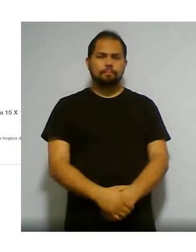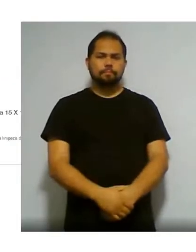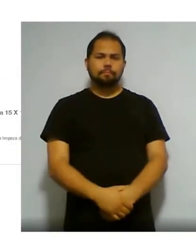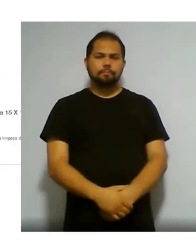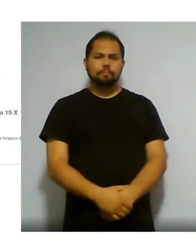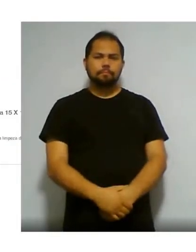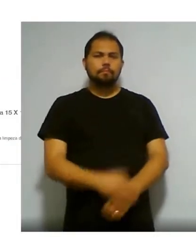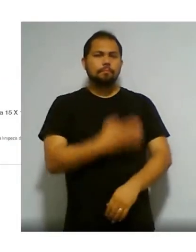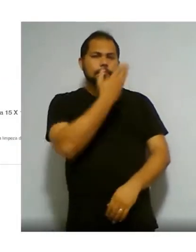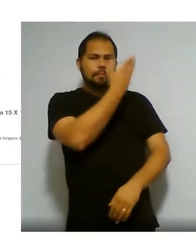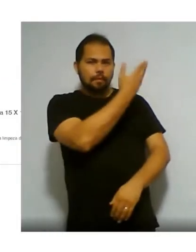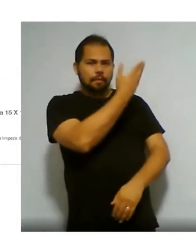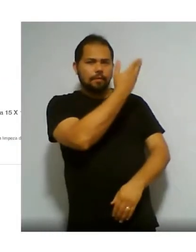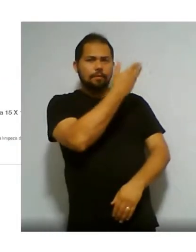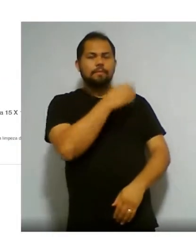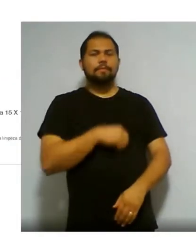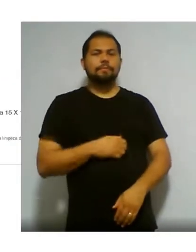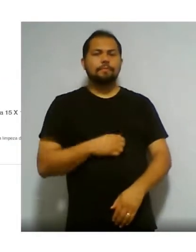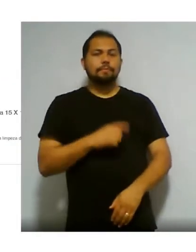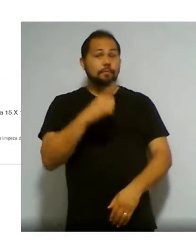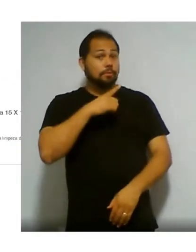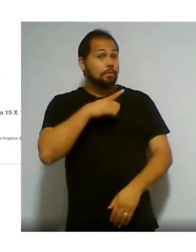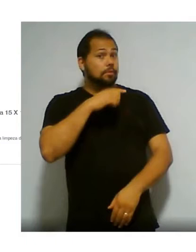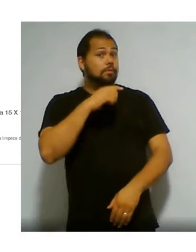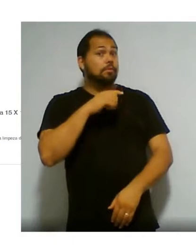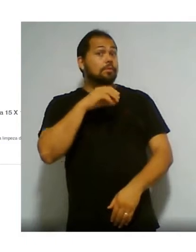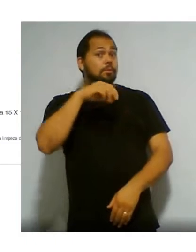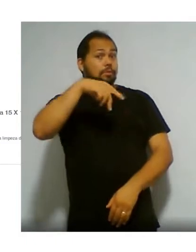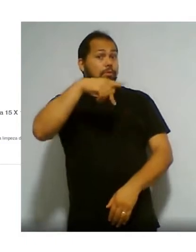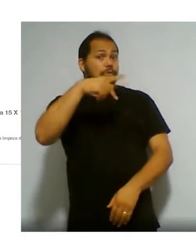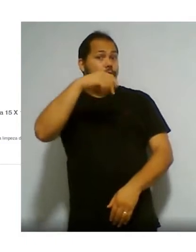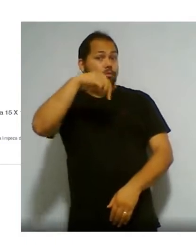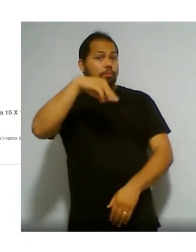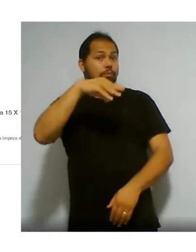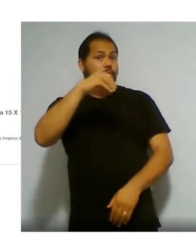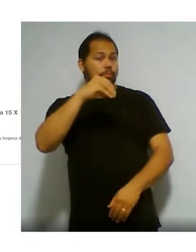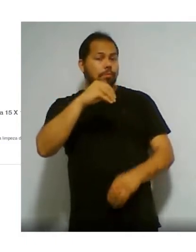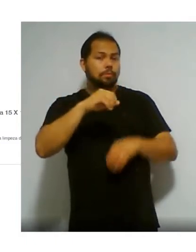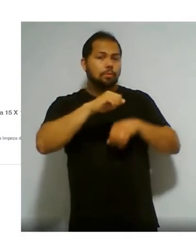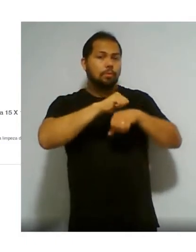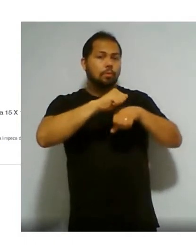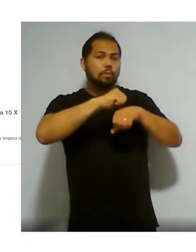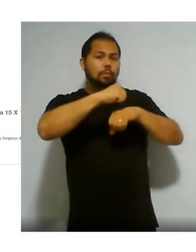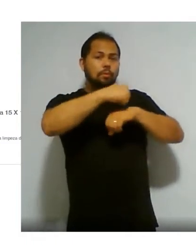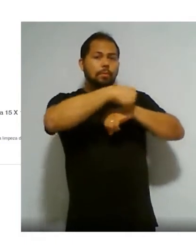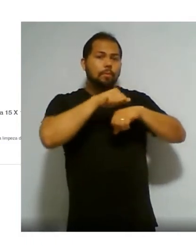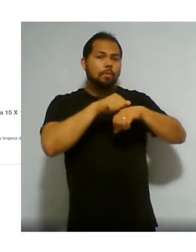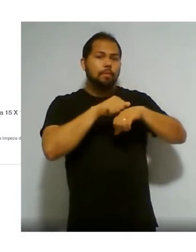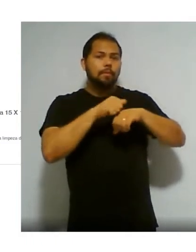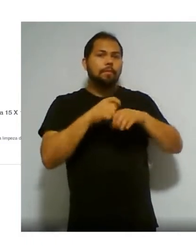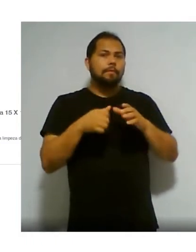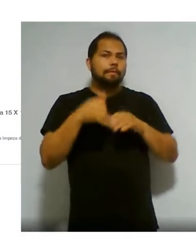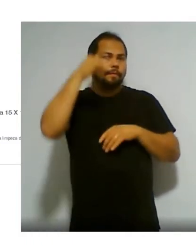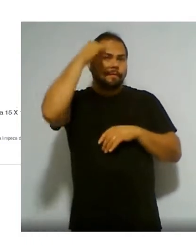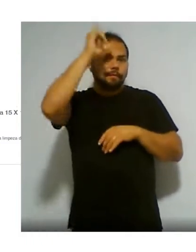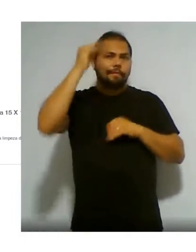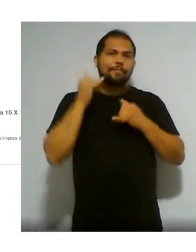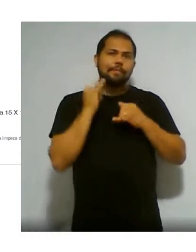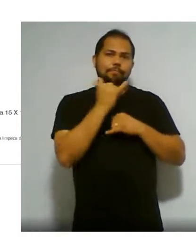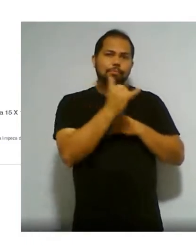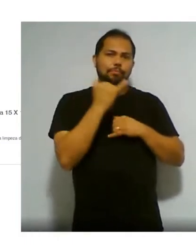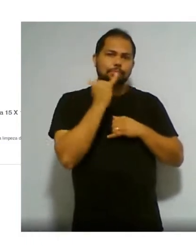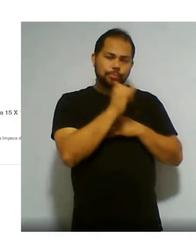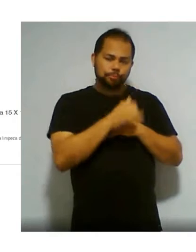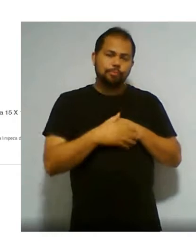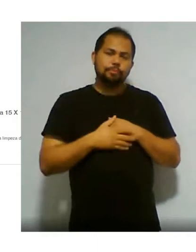Tá aqui. Então, você tem esse pano aqui, é anti-estático. Tudo que a gente vai usar para dar manutenção em equipamentos eletrônicos tem